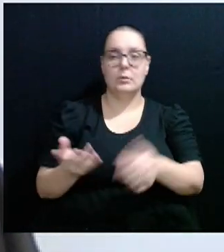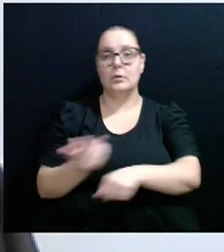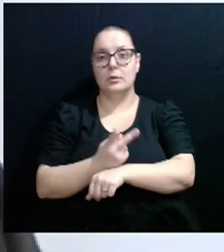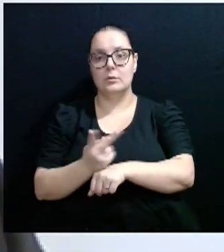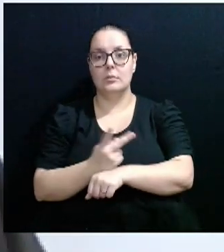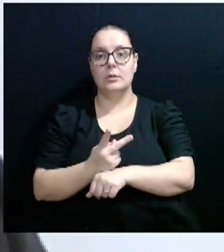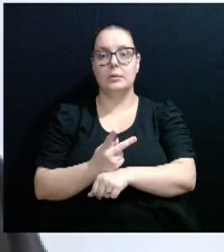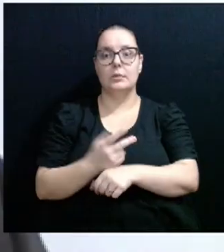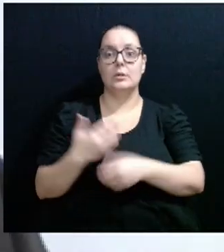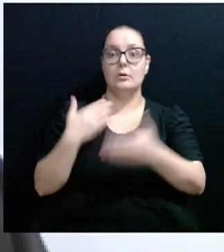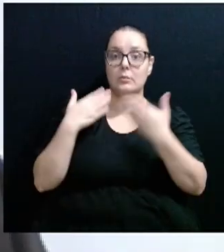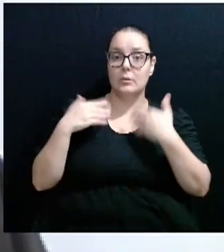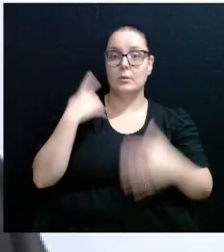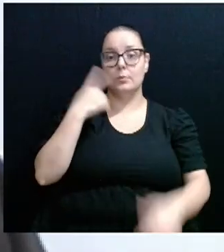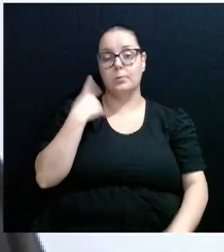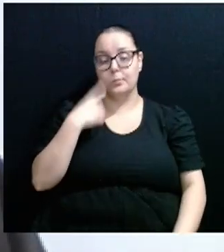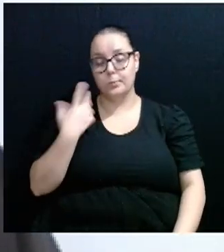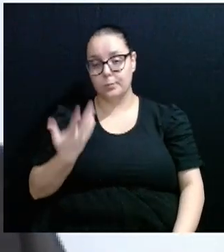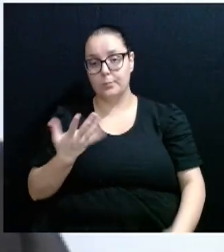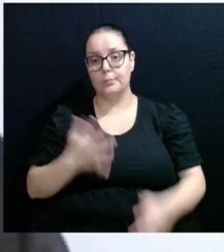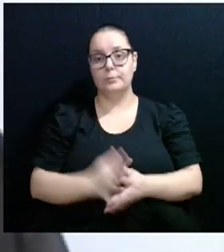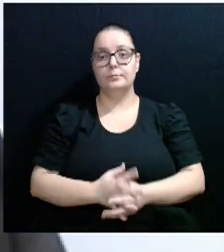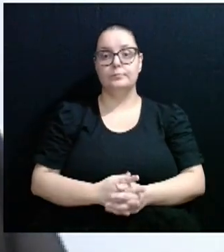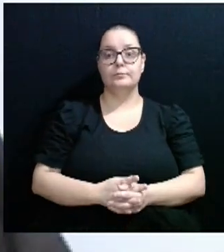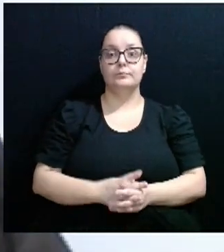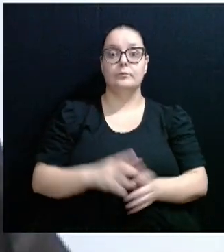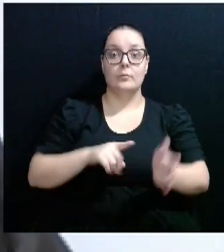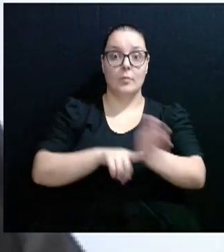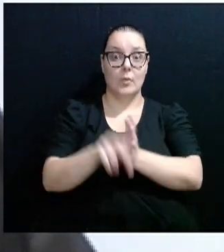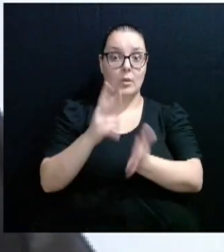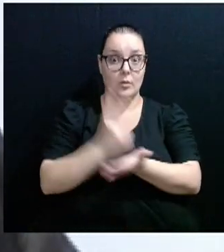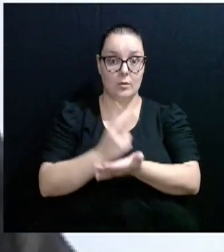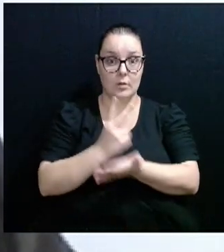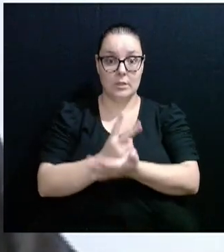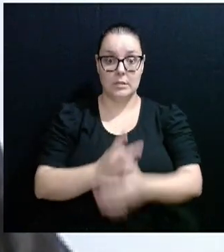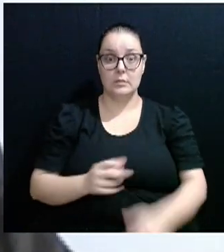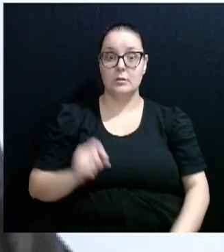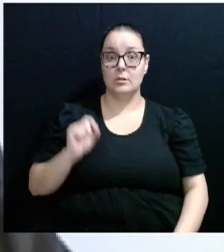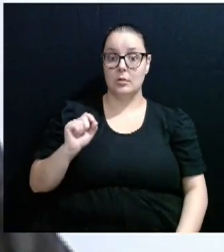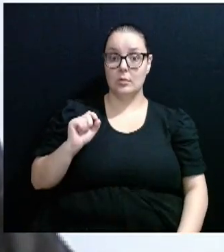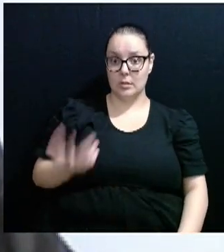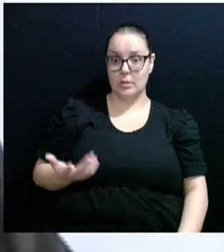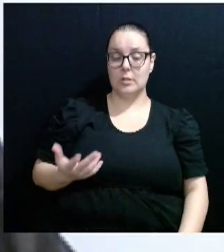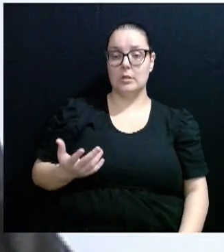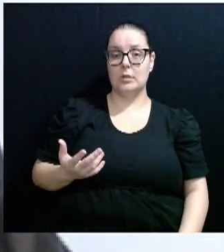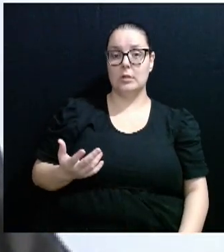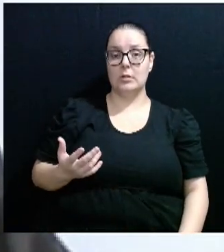né? E a pergunta frequente que vem é se o cuidador